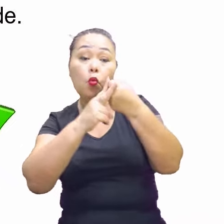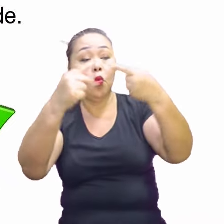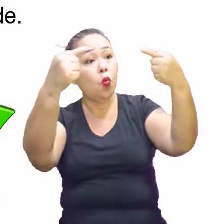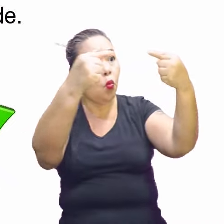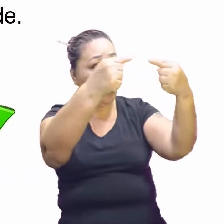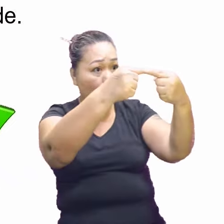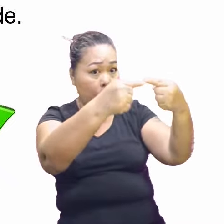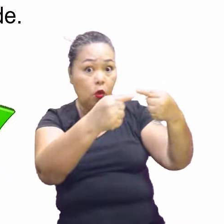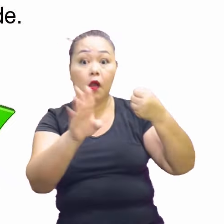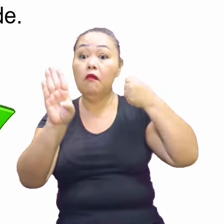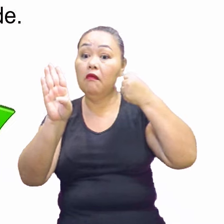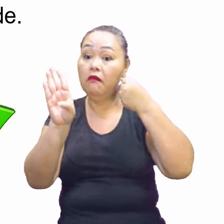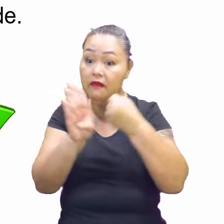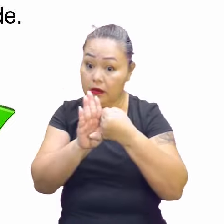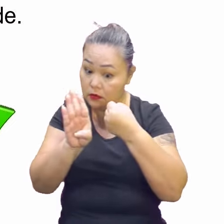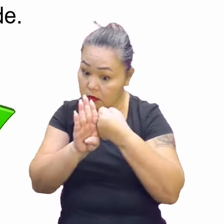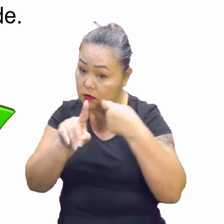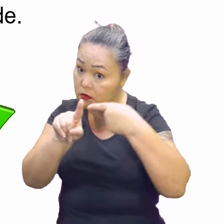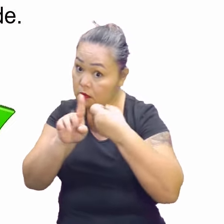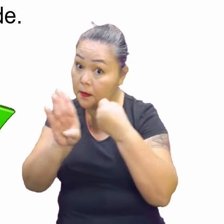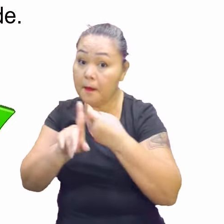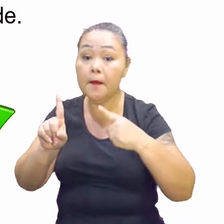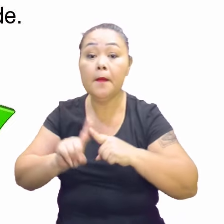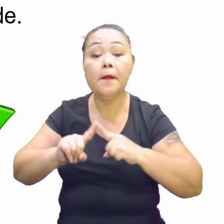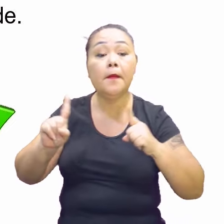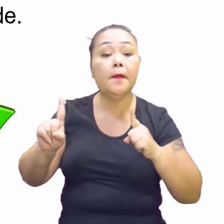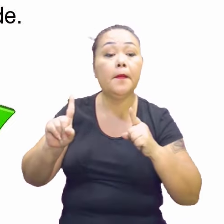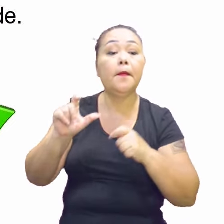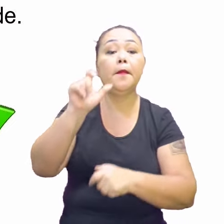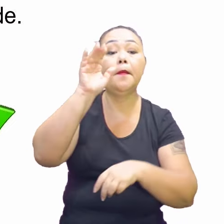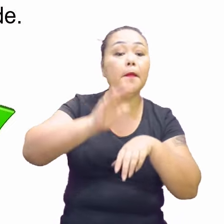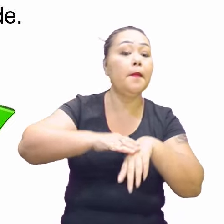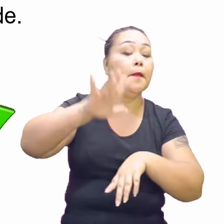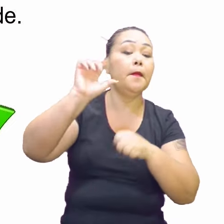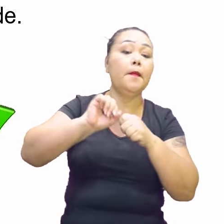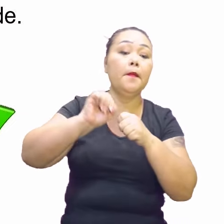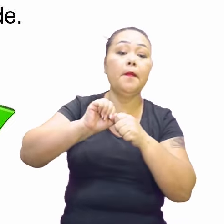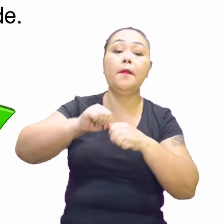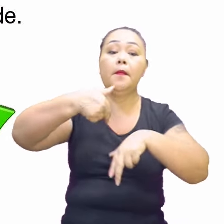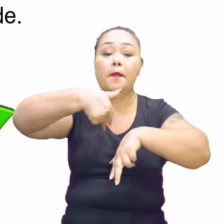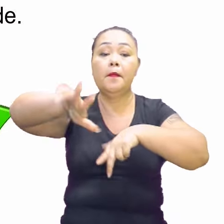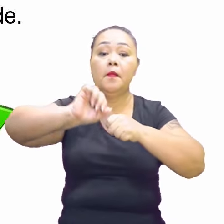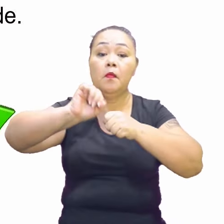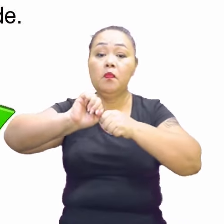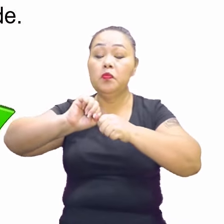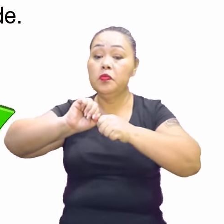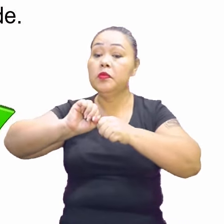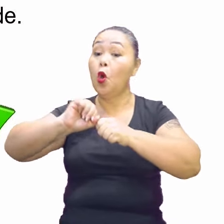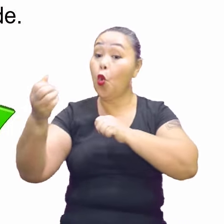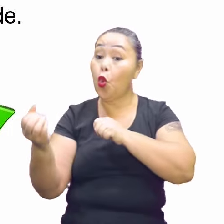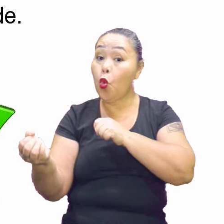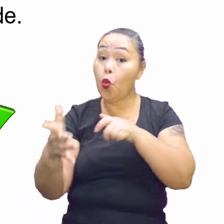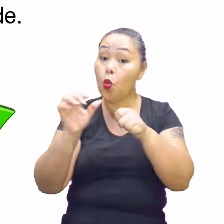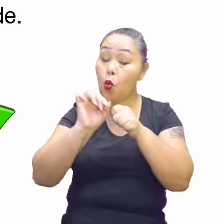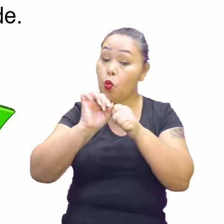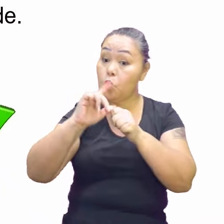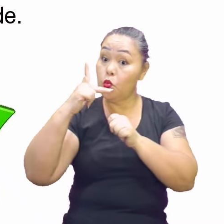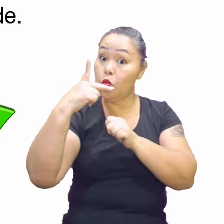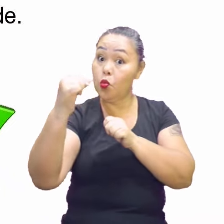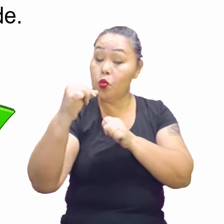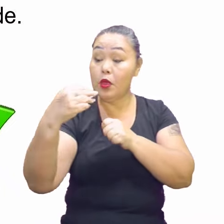o substantivo. Mais de um atleta estabeleceu novo recorde nas